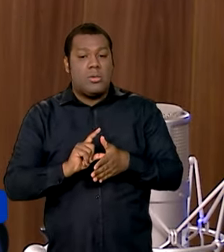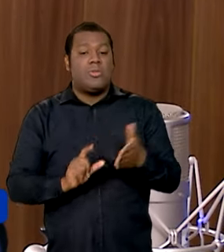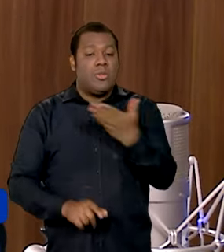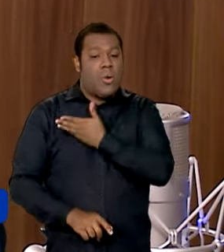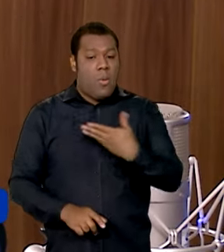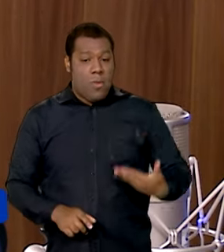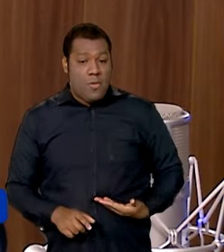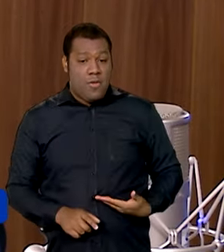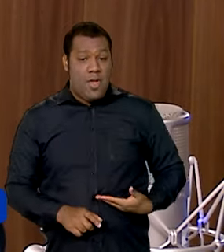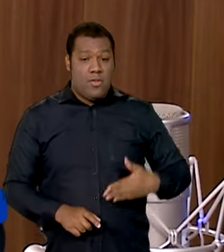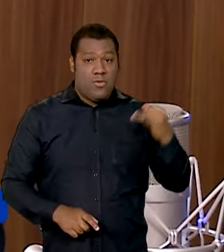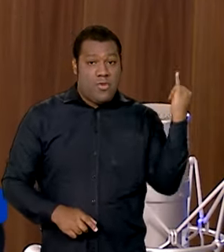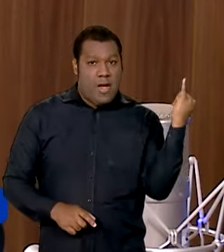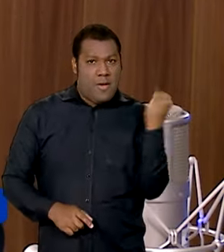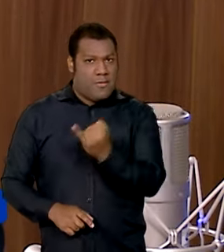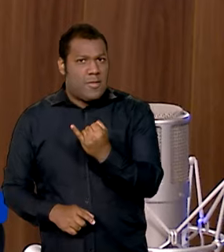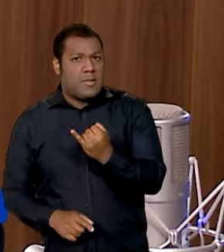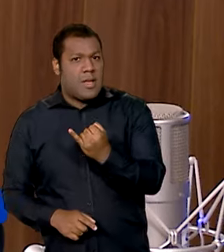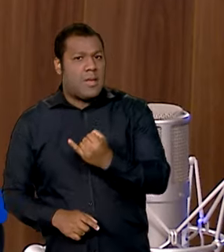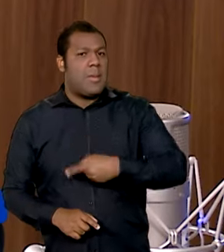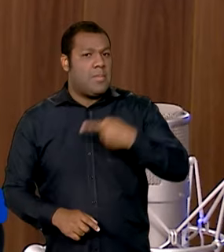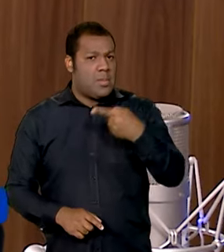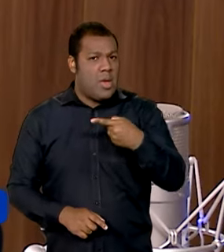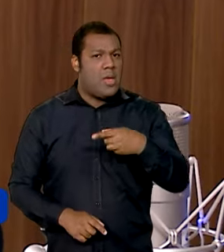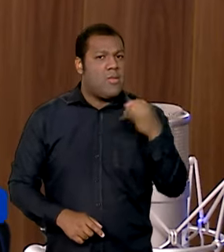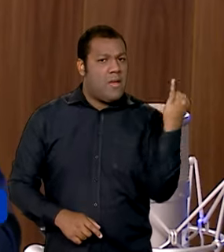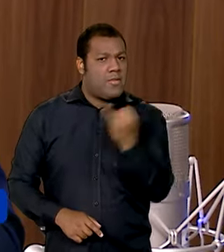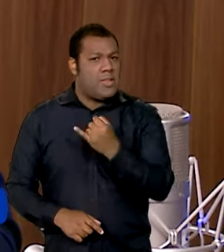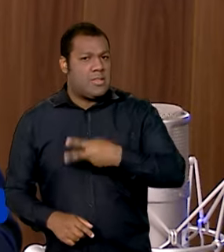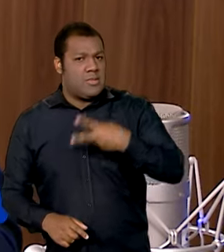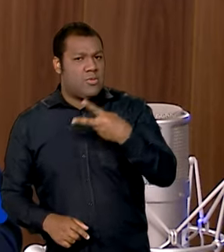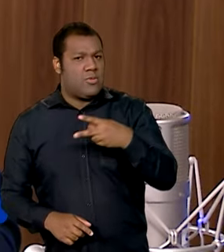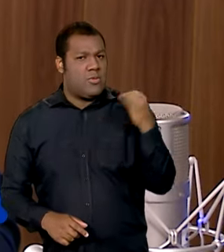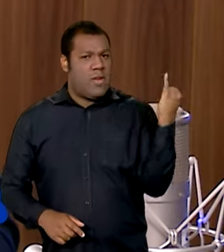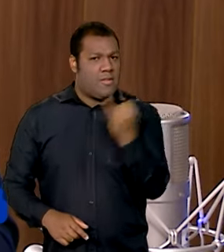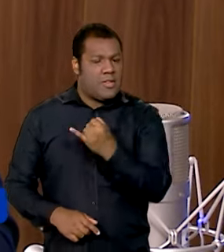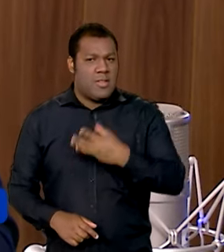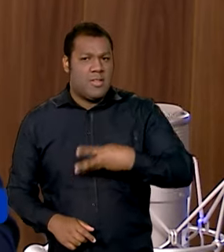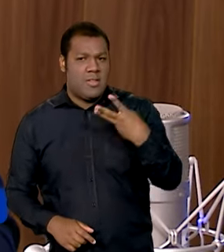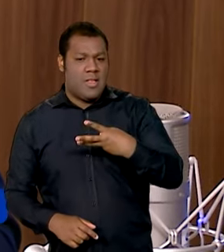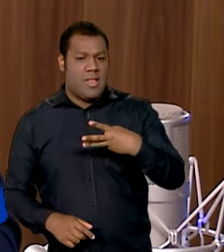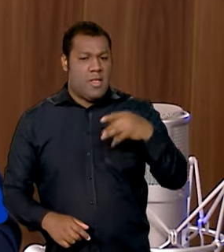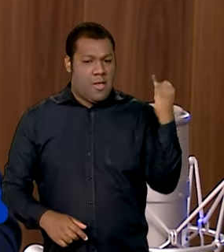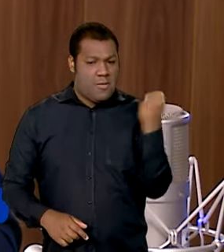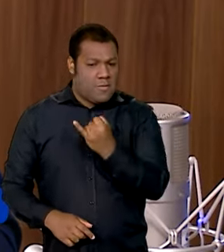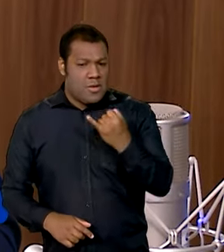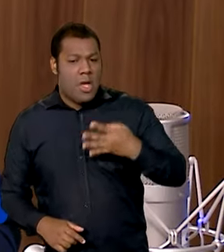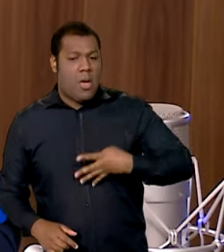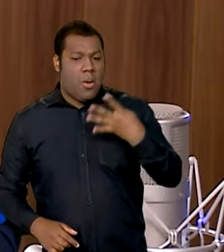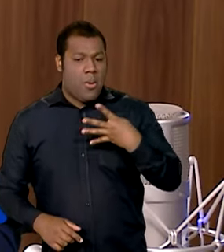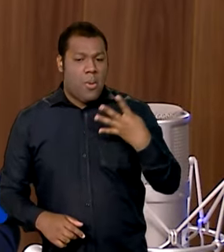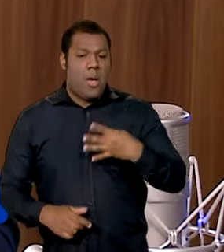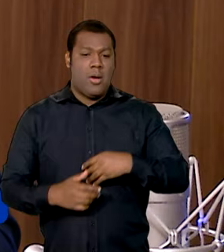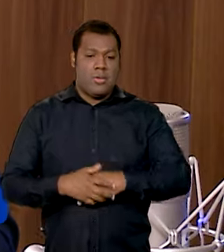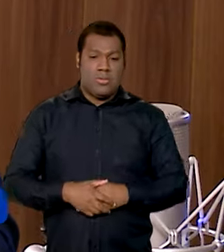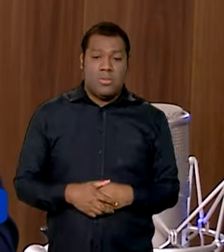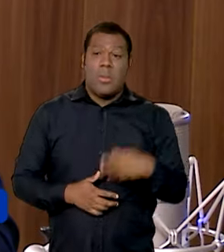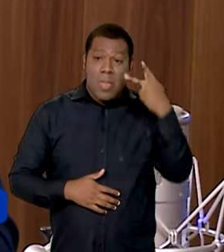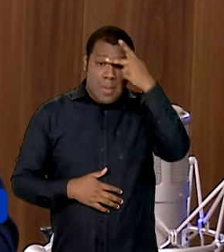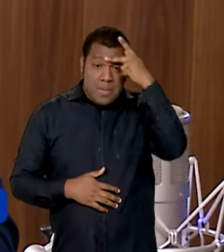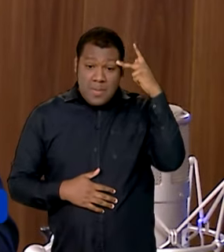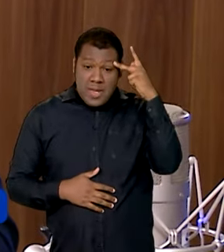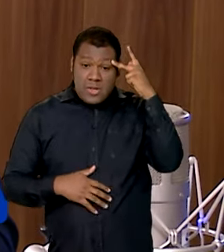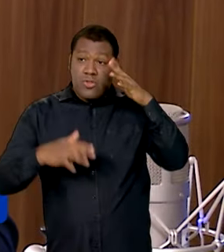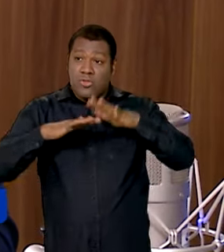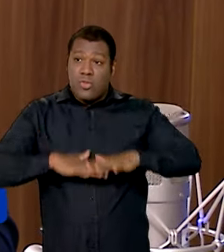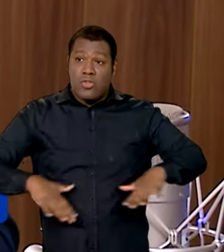exemplo Então vai ter um alerta um alerta 2 Alerta 3 Alerta 4 e receberão esse Alerta todas as pessoas moradores ou